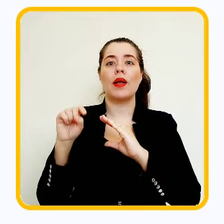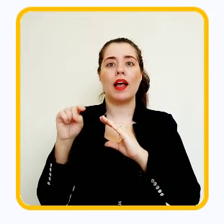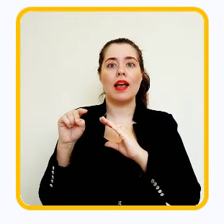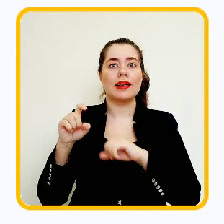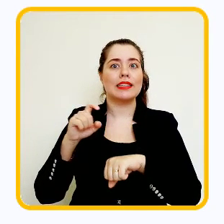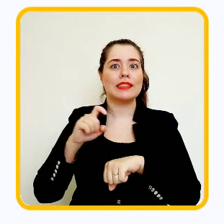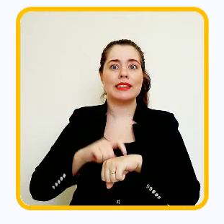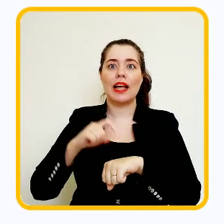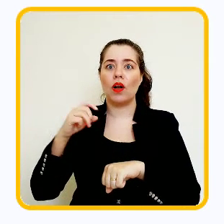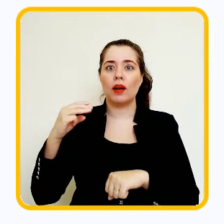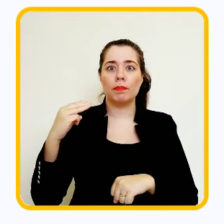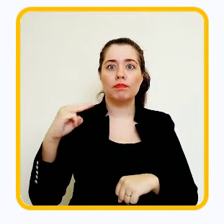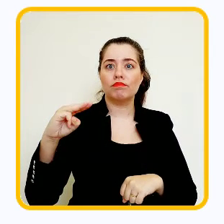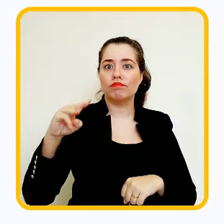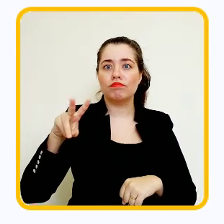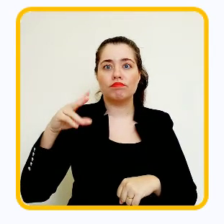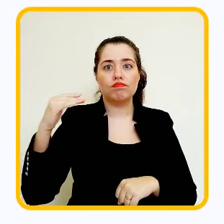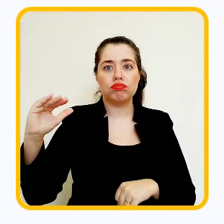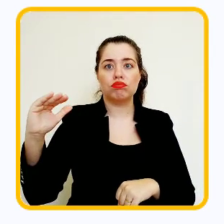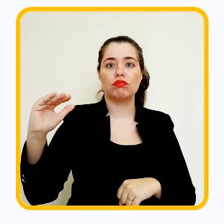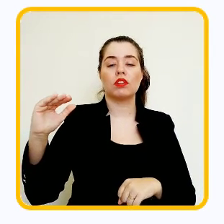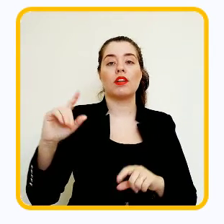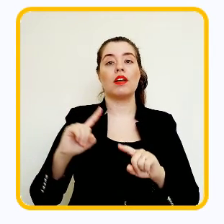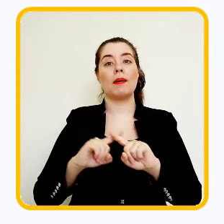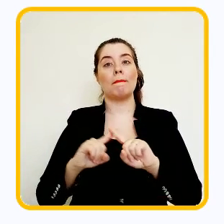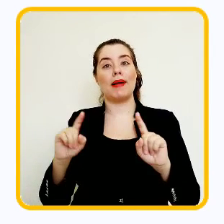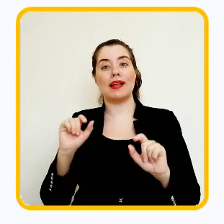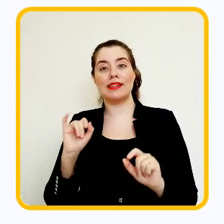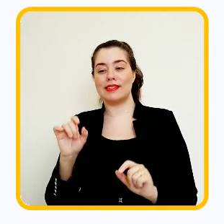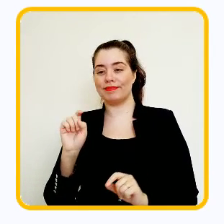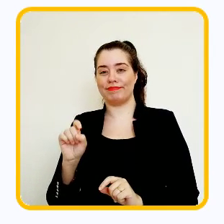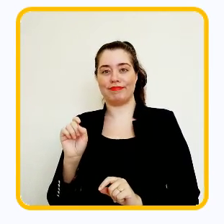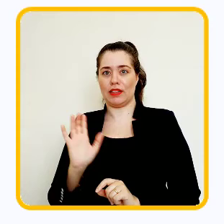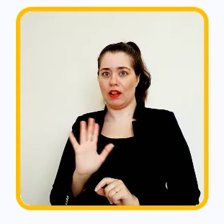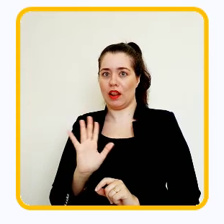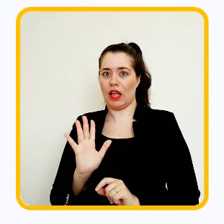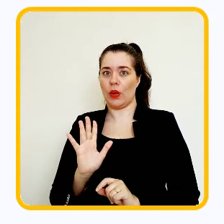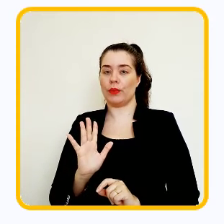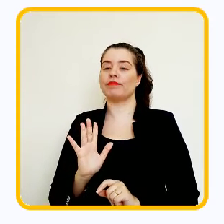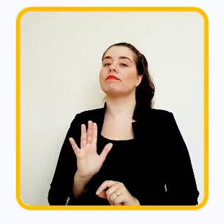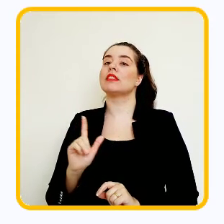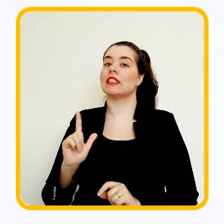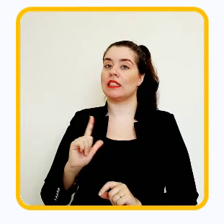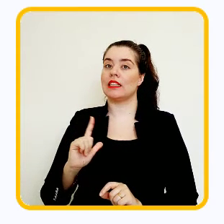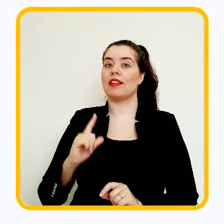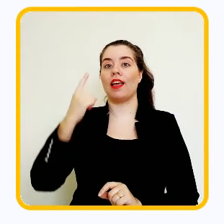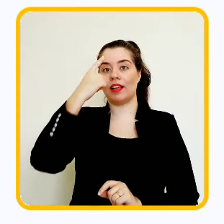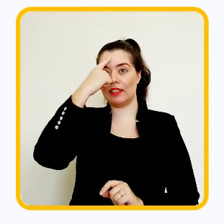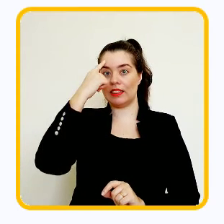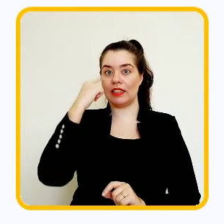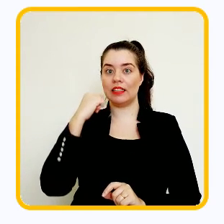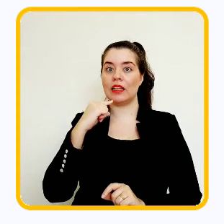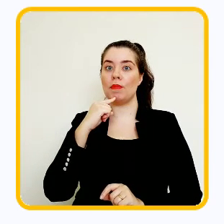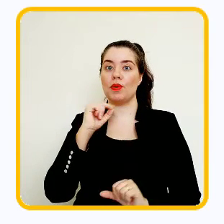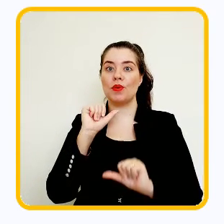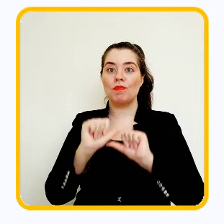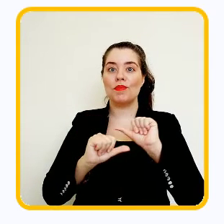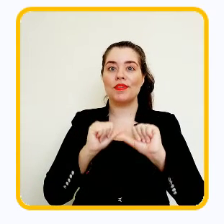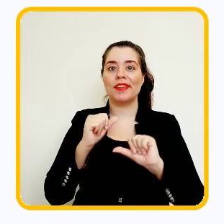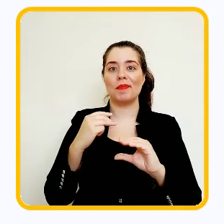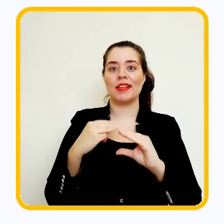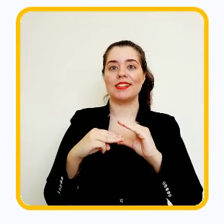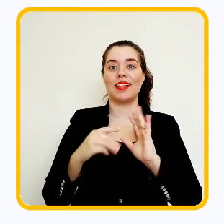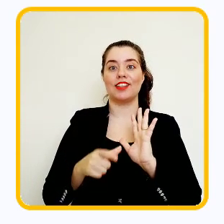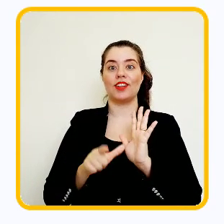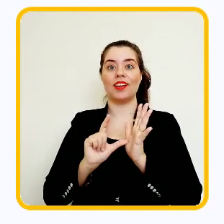caso você não escolha essa opção Você tem 30 minutos para alterar sua mensagem antes que ela seja enviada